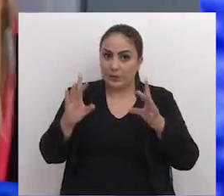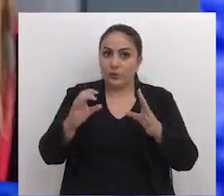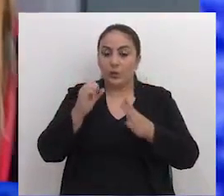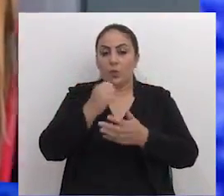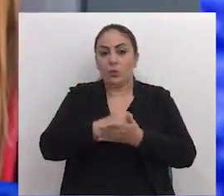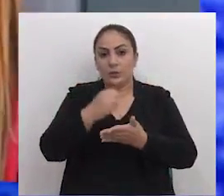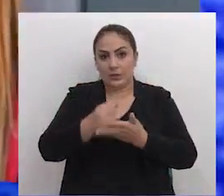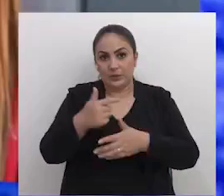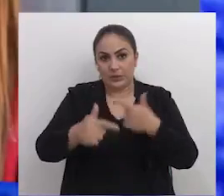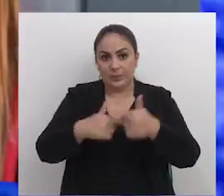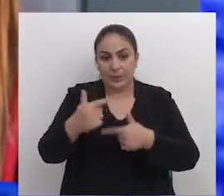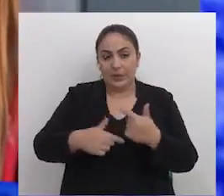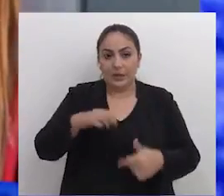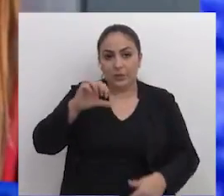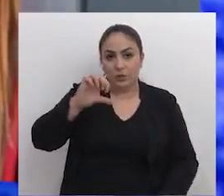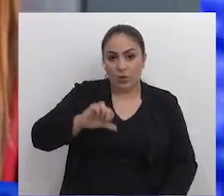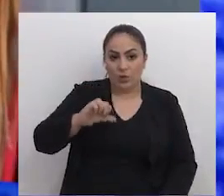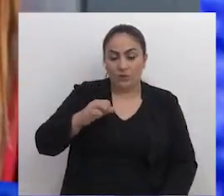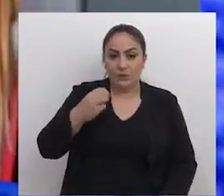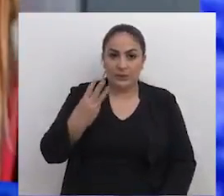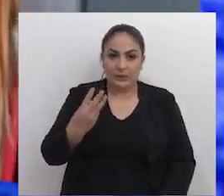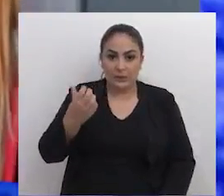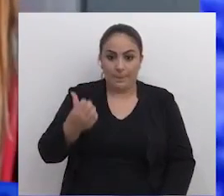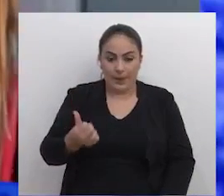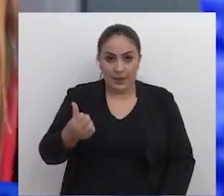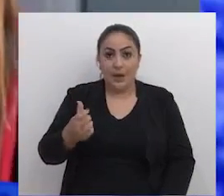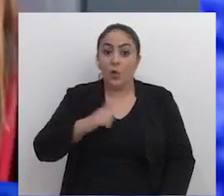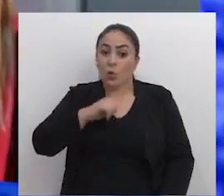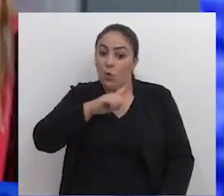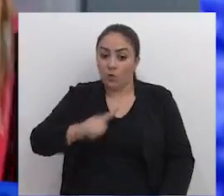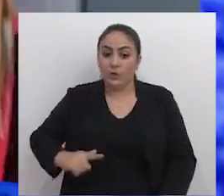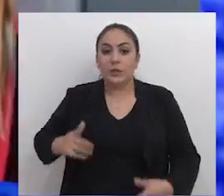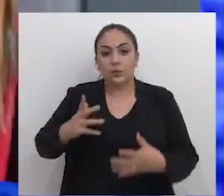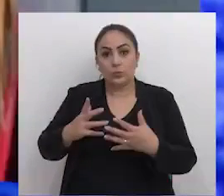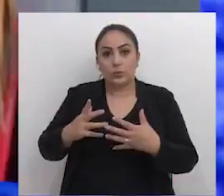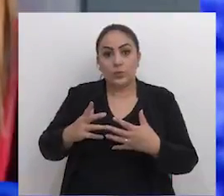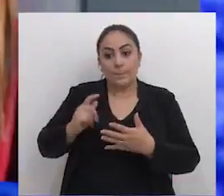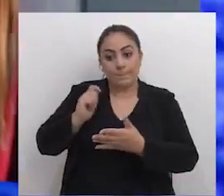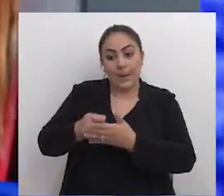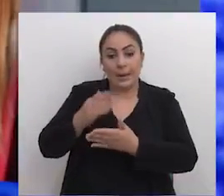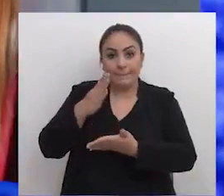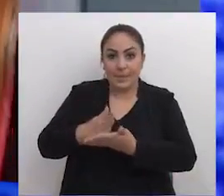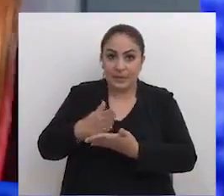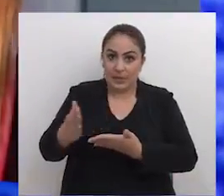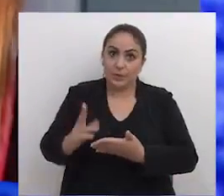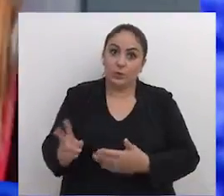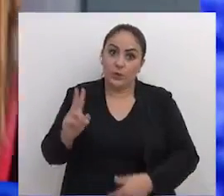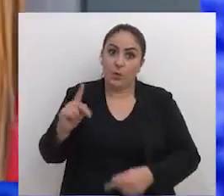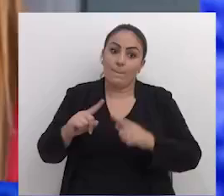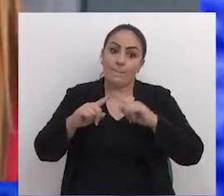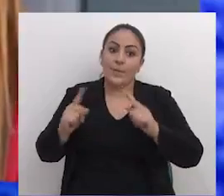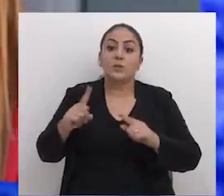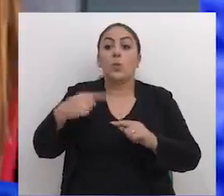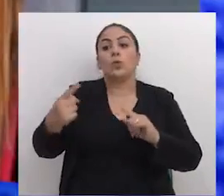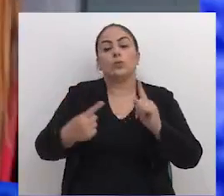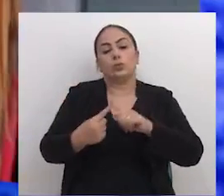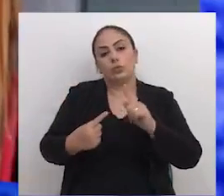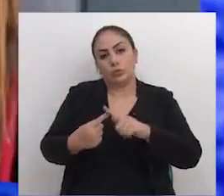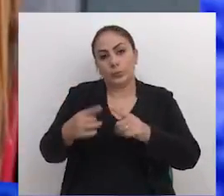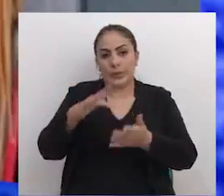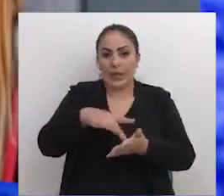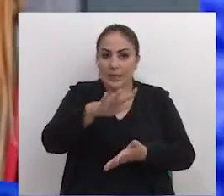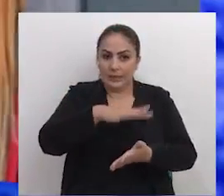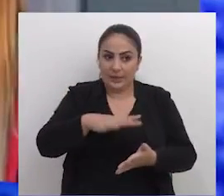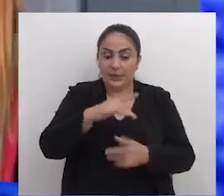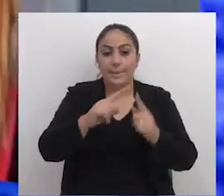lá da medida provisória 936, que aí o governo assume parte desse pagamento. Mas daí são outro tipo de